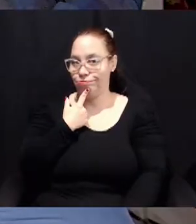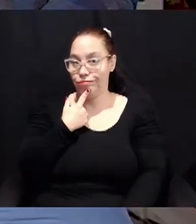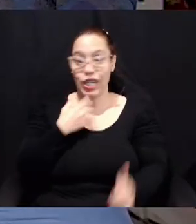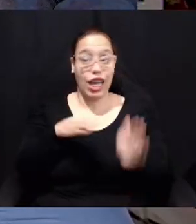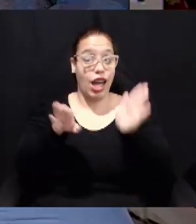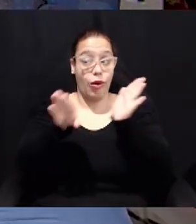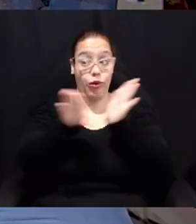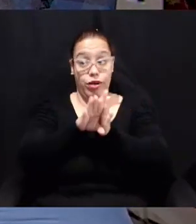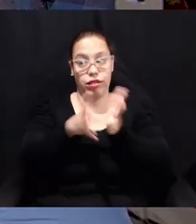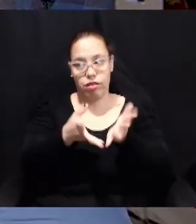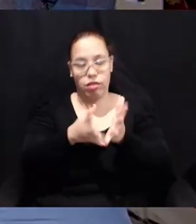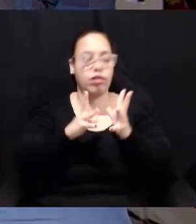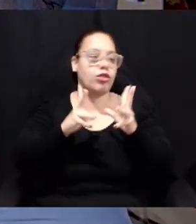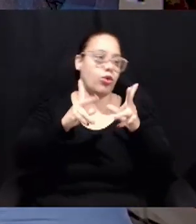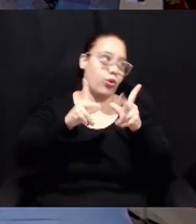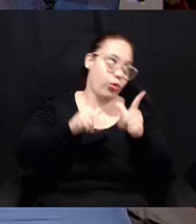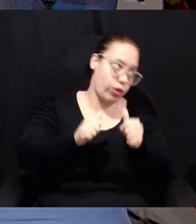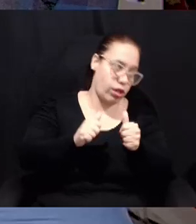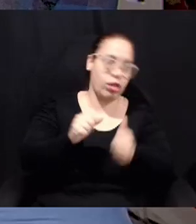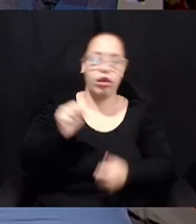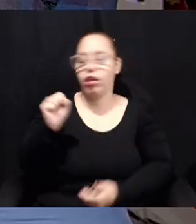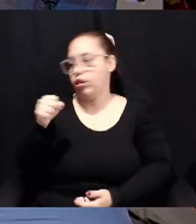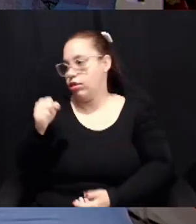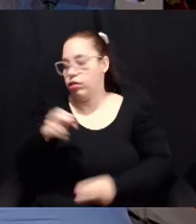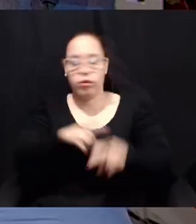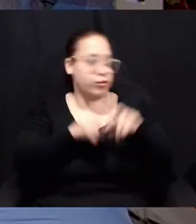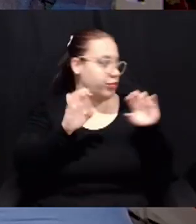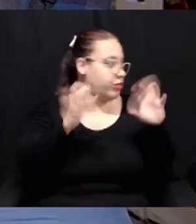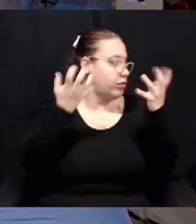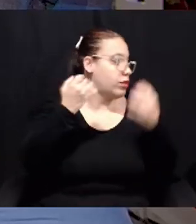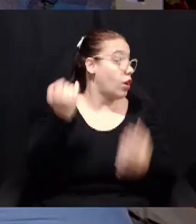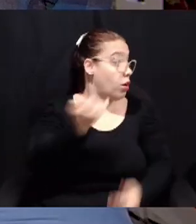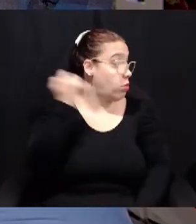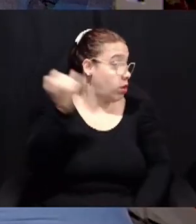todos os lugares. Por isso que os eventos são tão importantes, né?